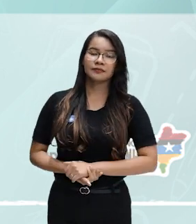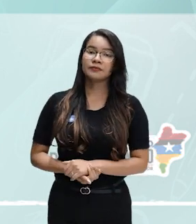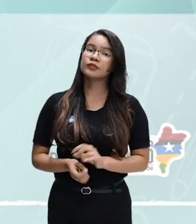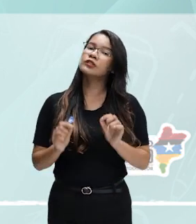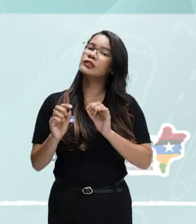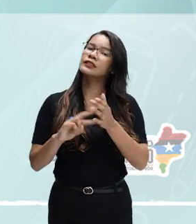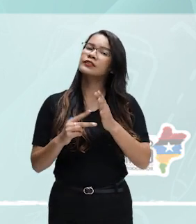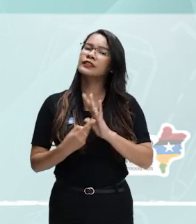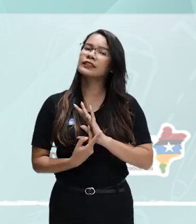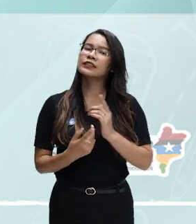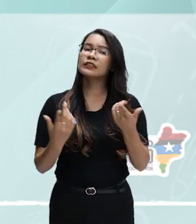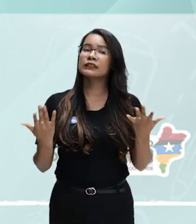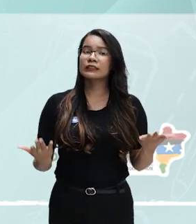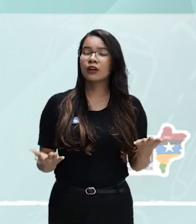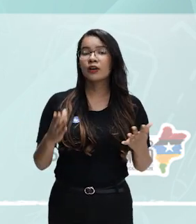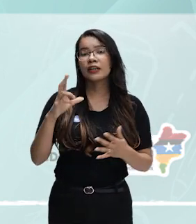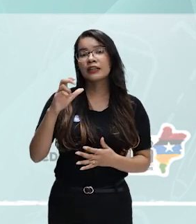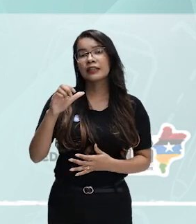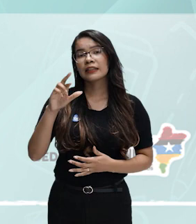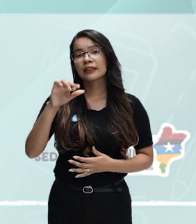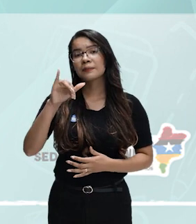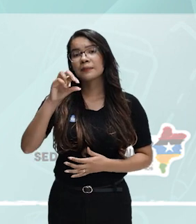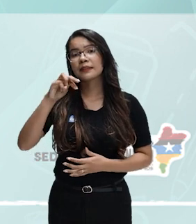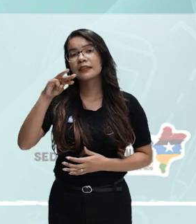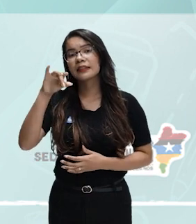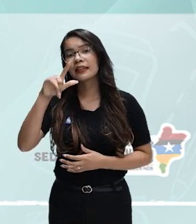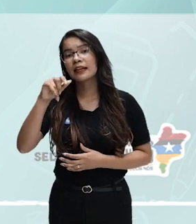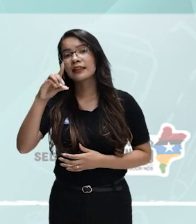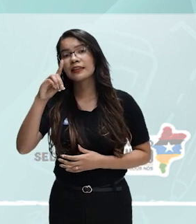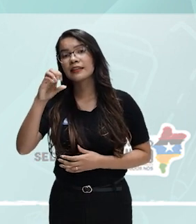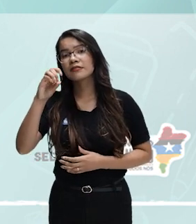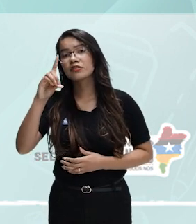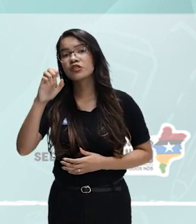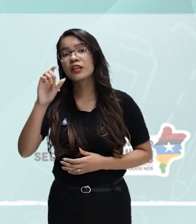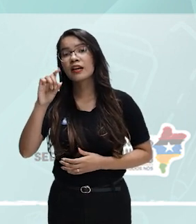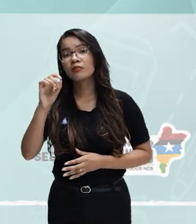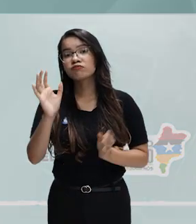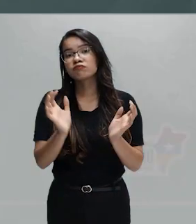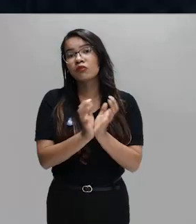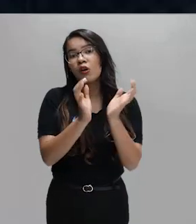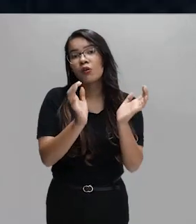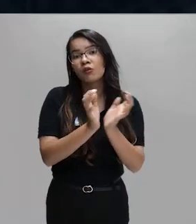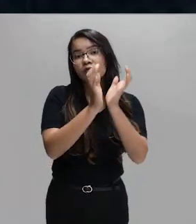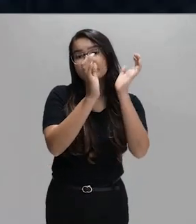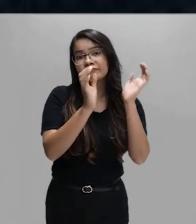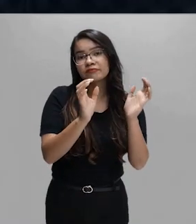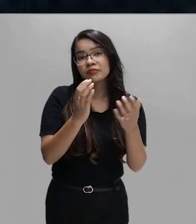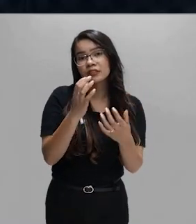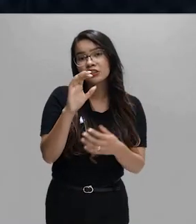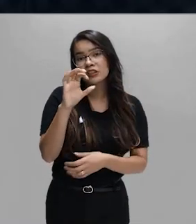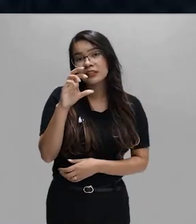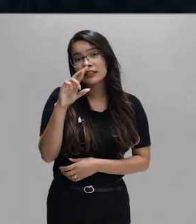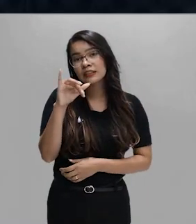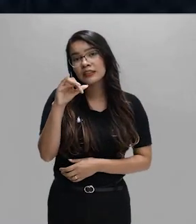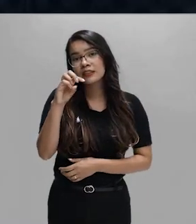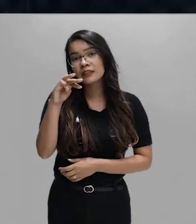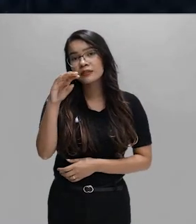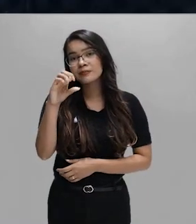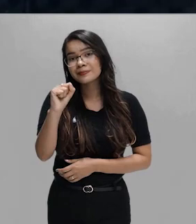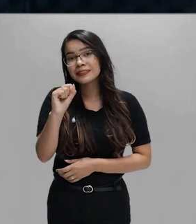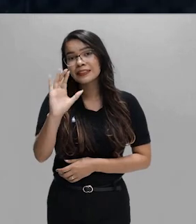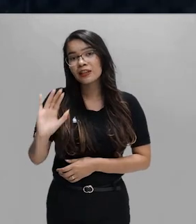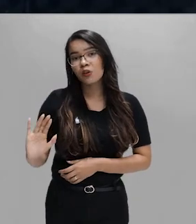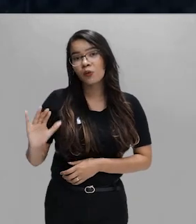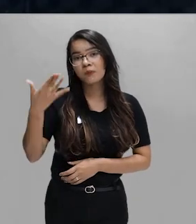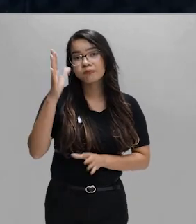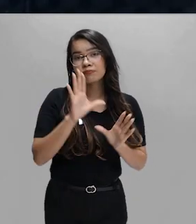seja, criminalidade é o conjunto de crimes que é estabelecido dentro de um